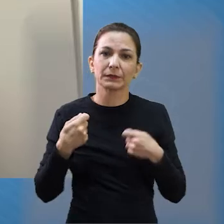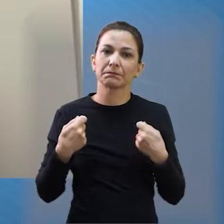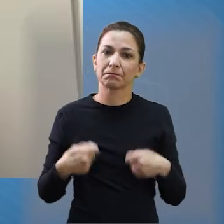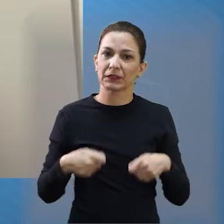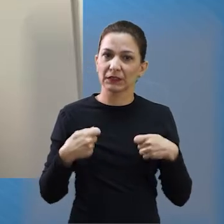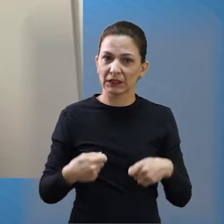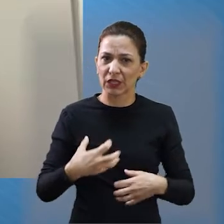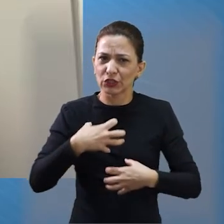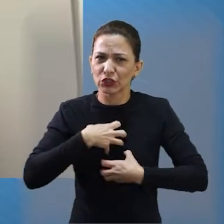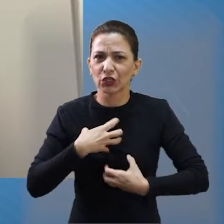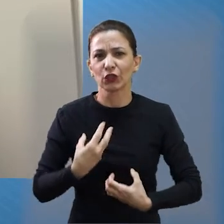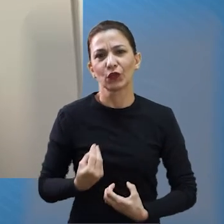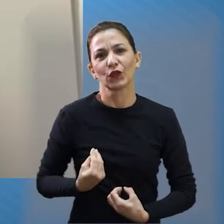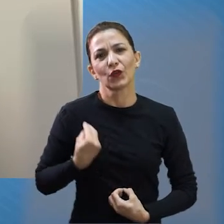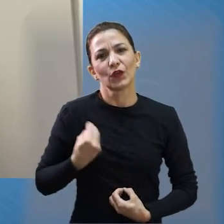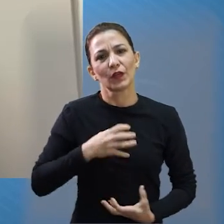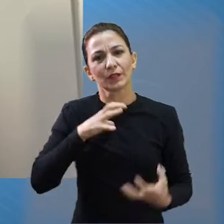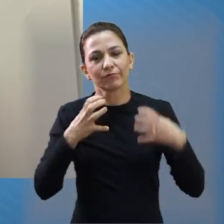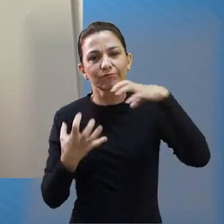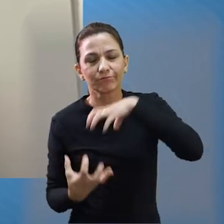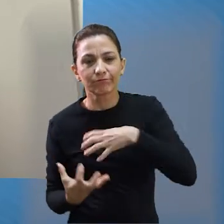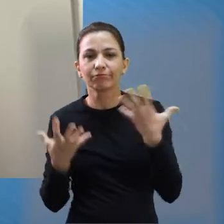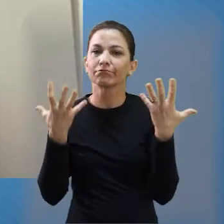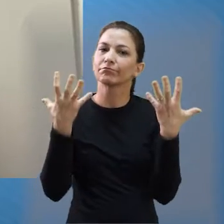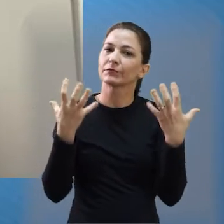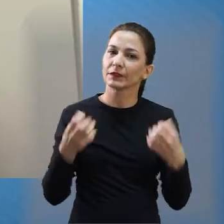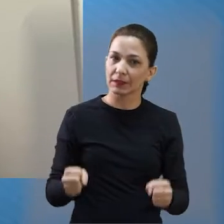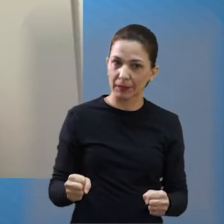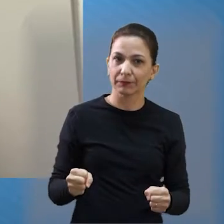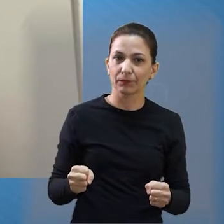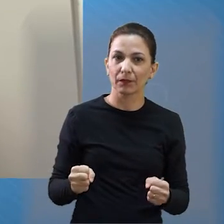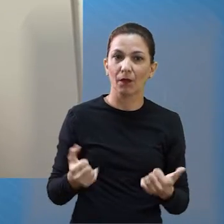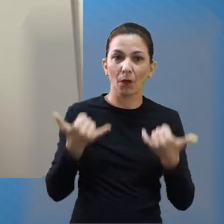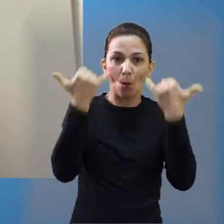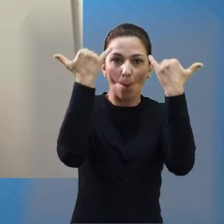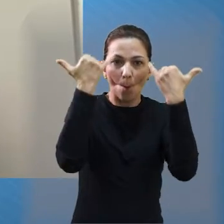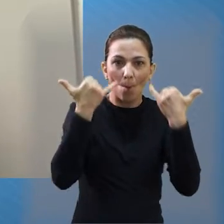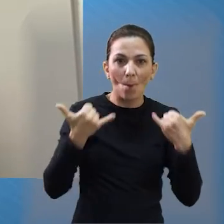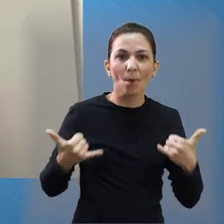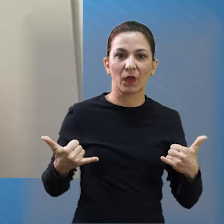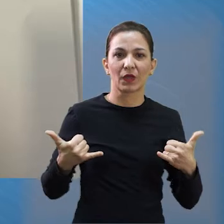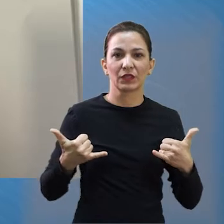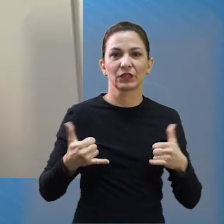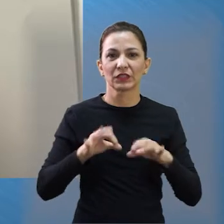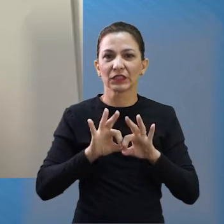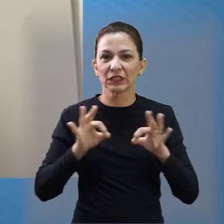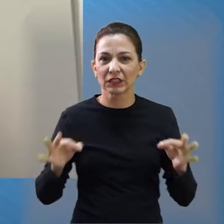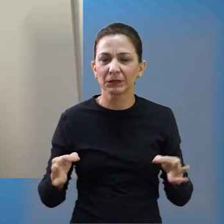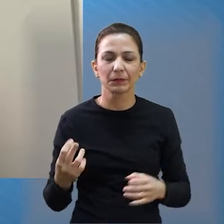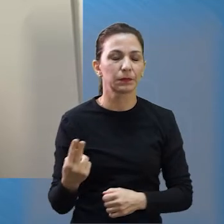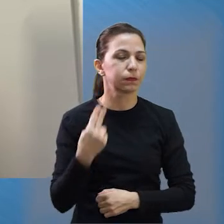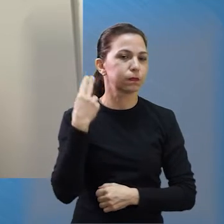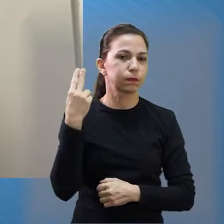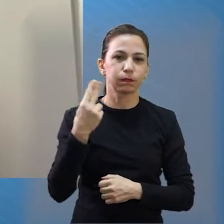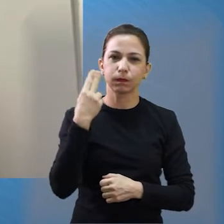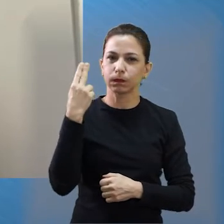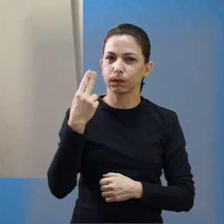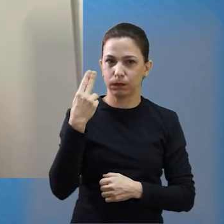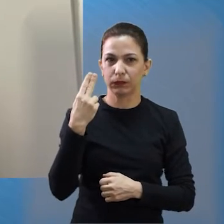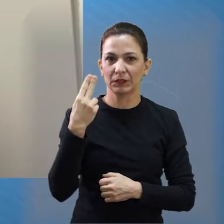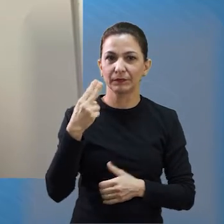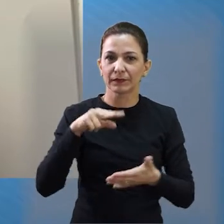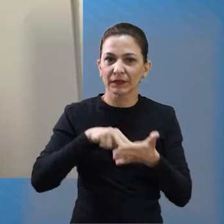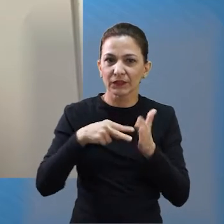com medicações, para controlar essas possíveis compulsões que ele possa ter, para que ele possa aceitar